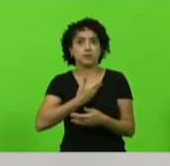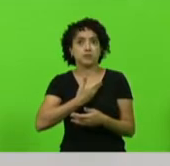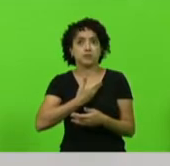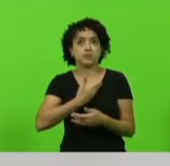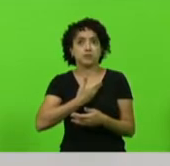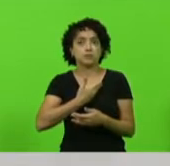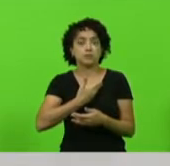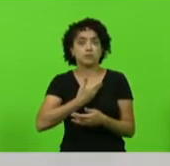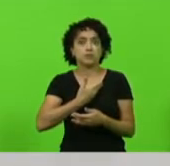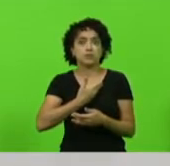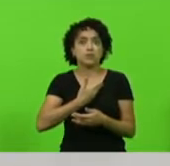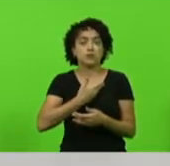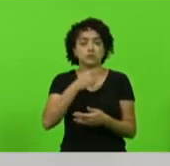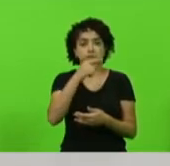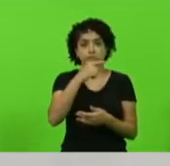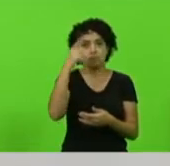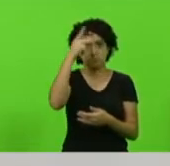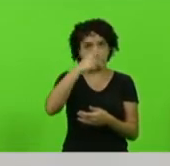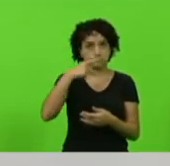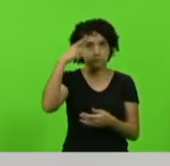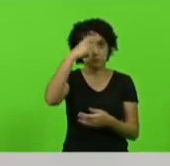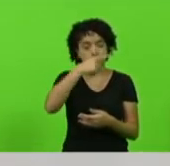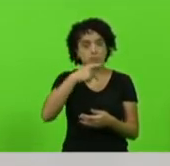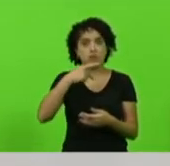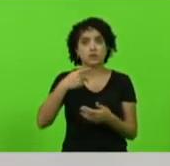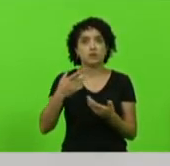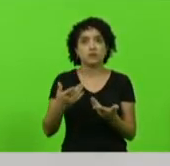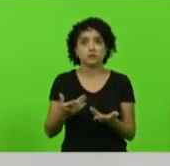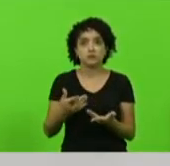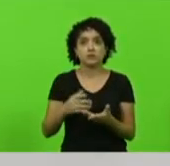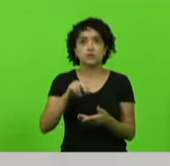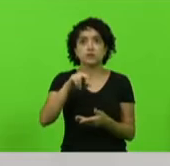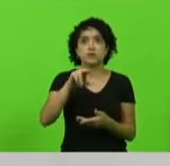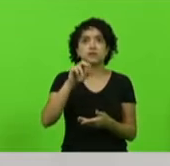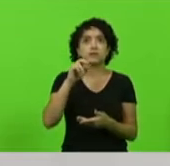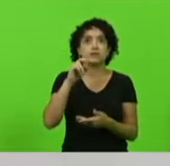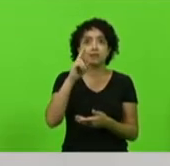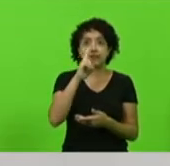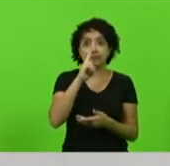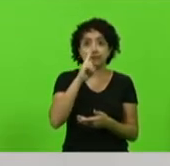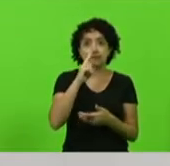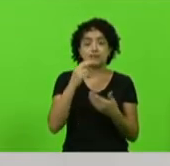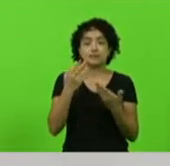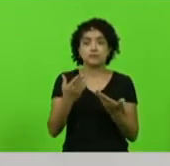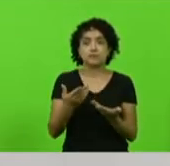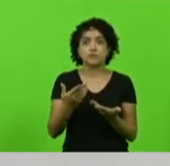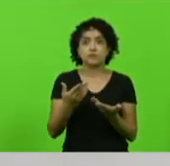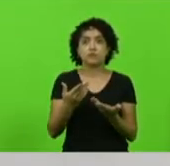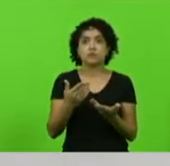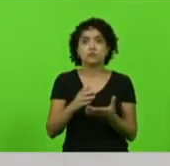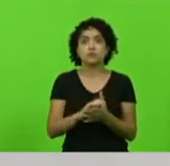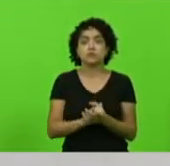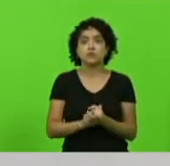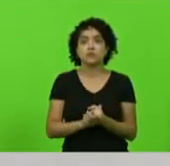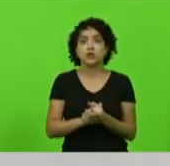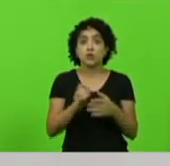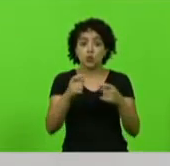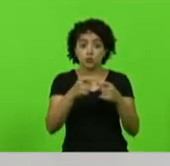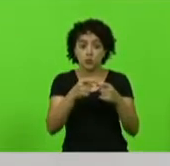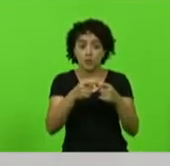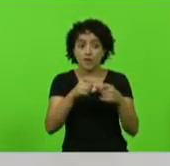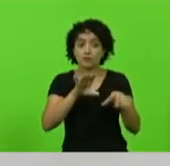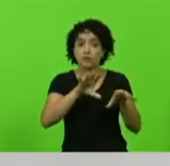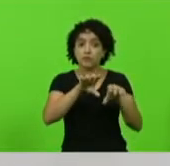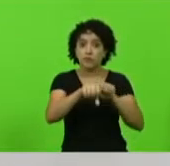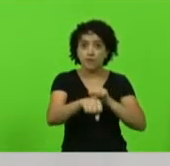deputado da Palhoça, eu, Nazareno, eu digo para ele, quando o médico é formado,